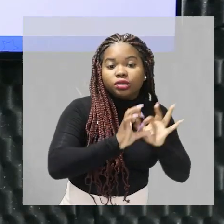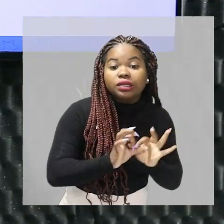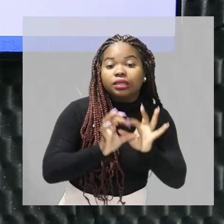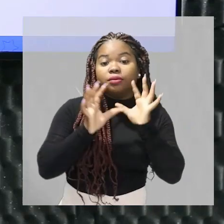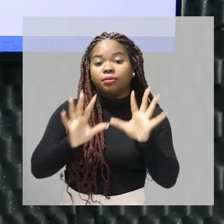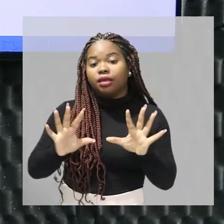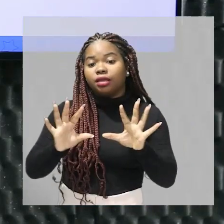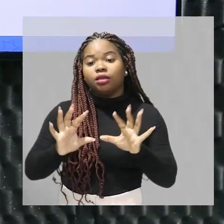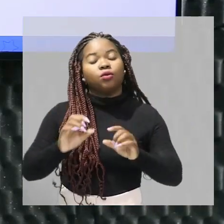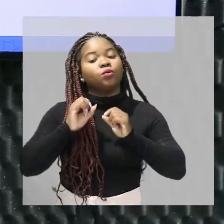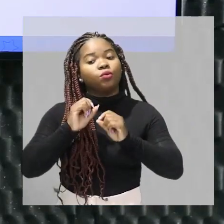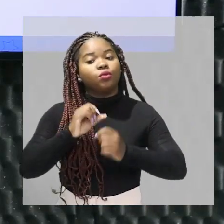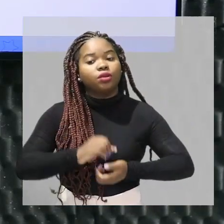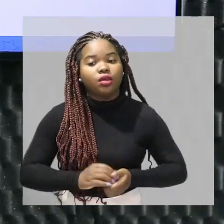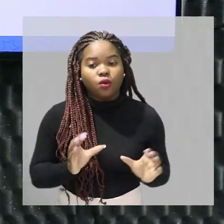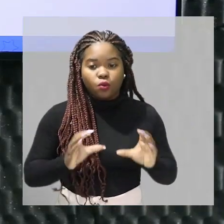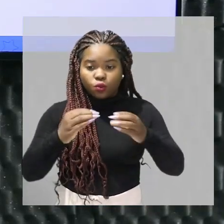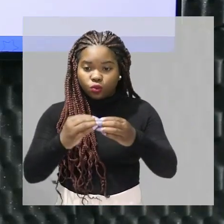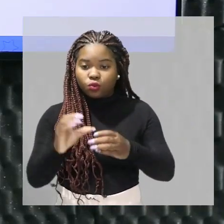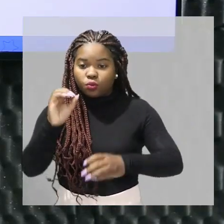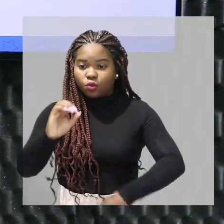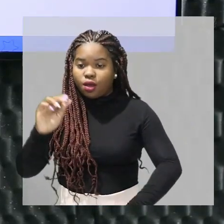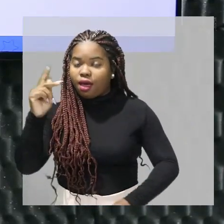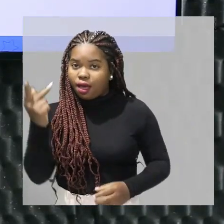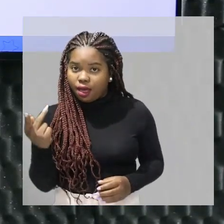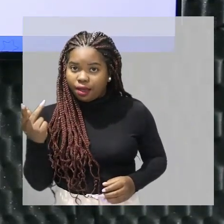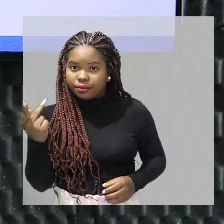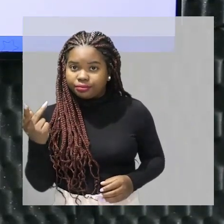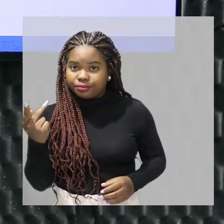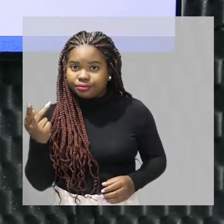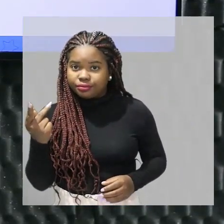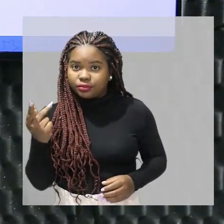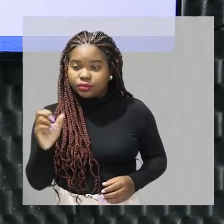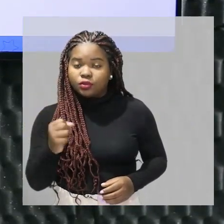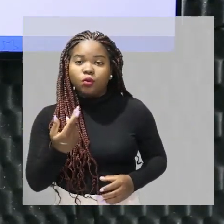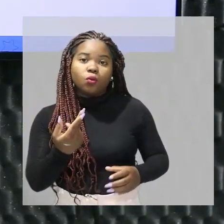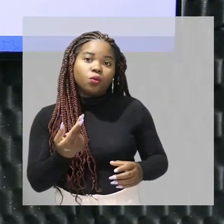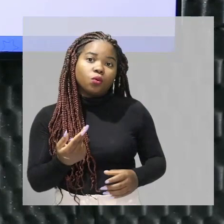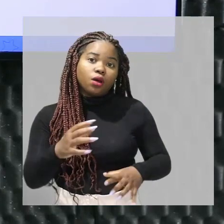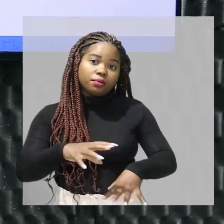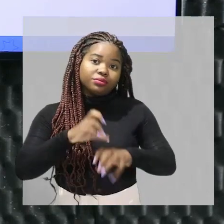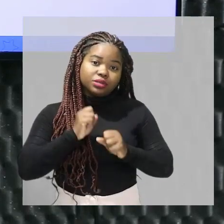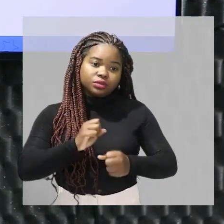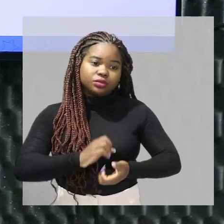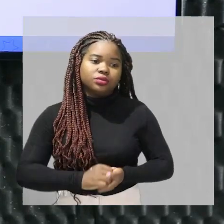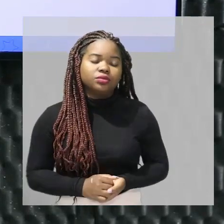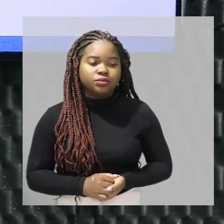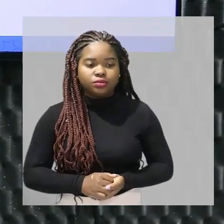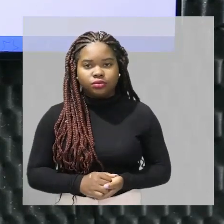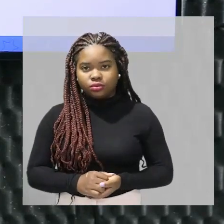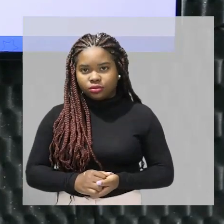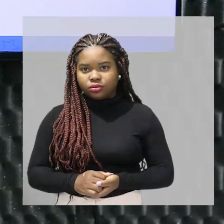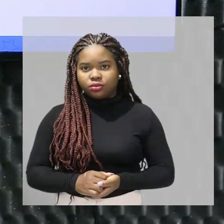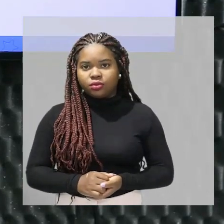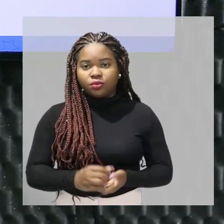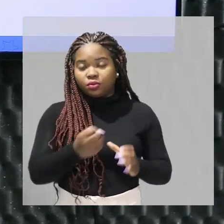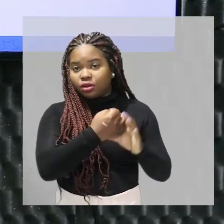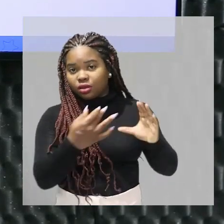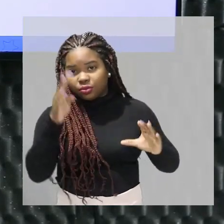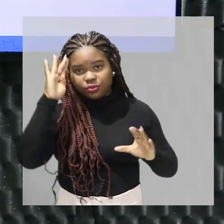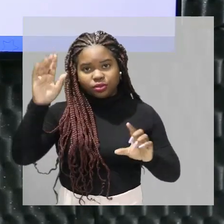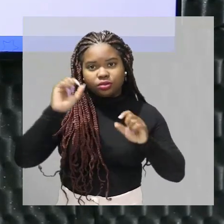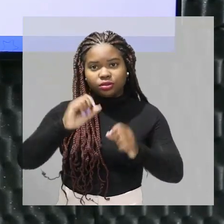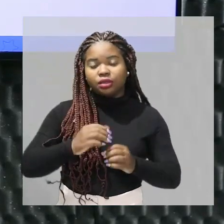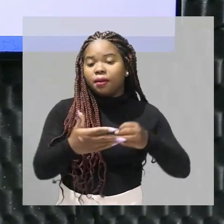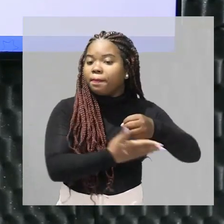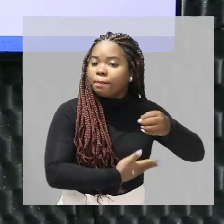a hidroxila, né, o grupo OH, quando dissolvidos, certo? Aí, uma característica principal é